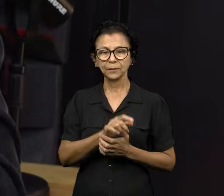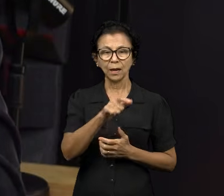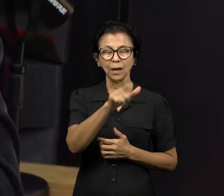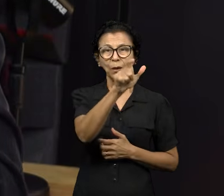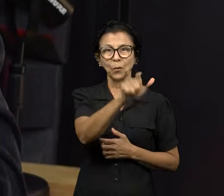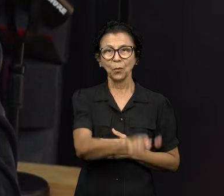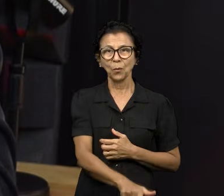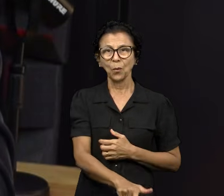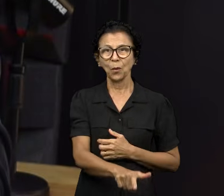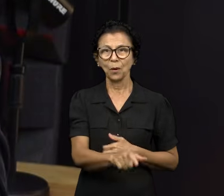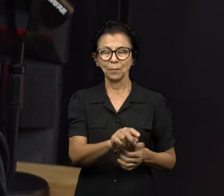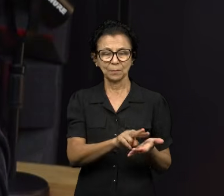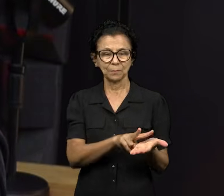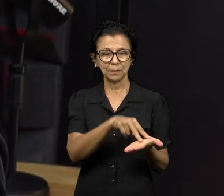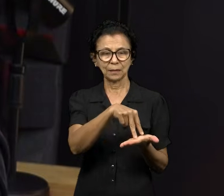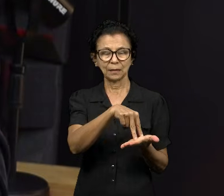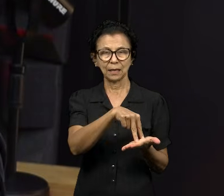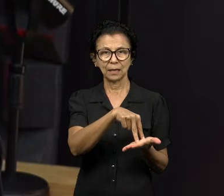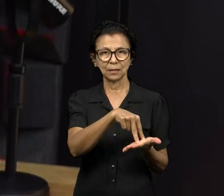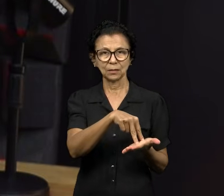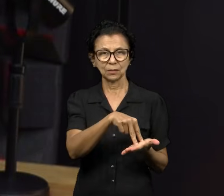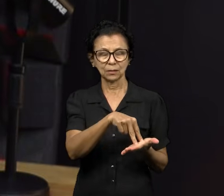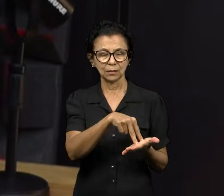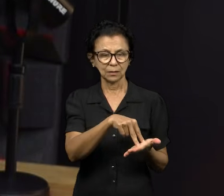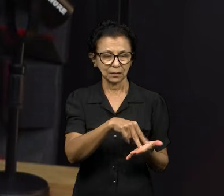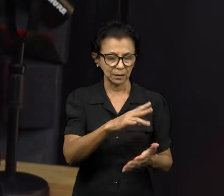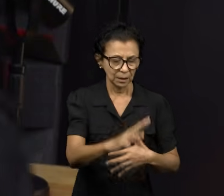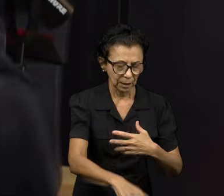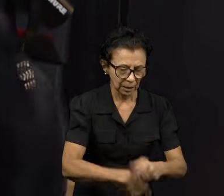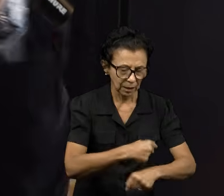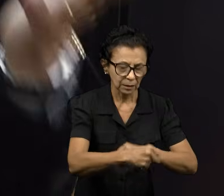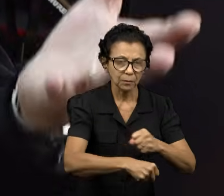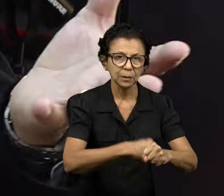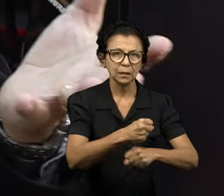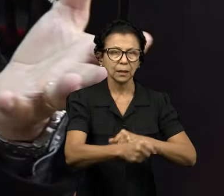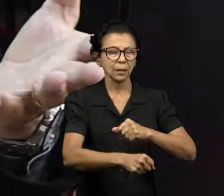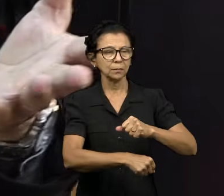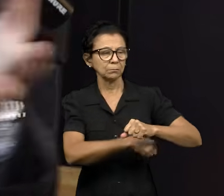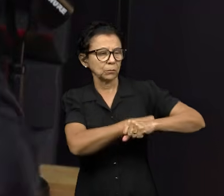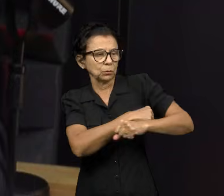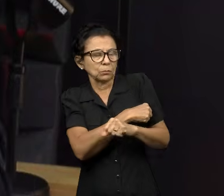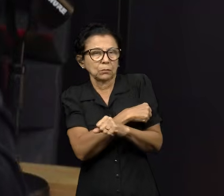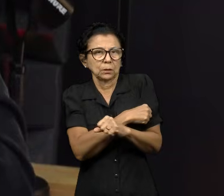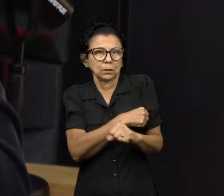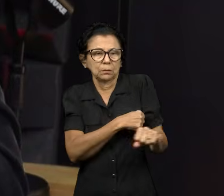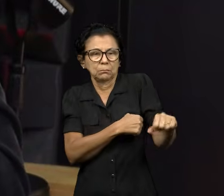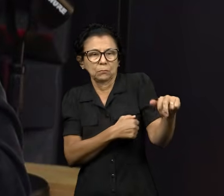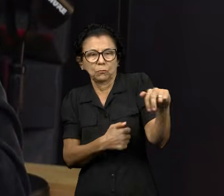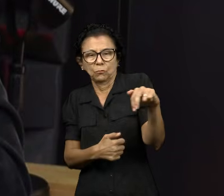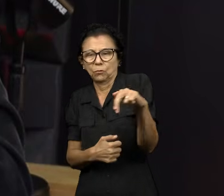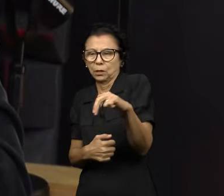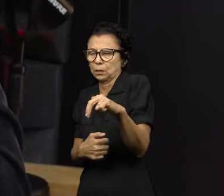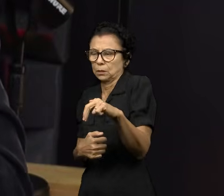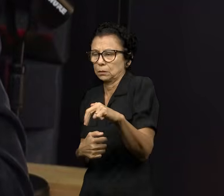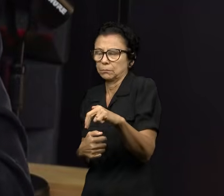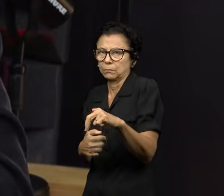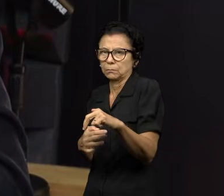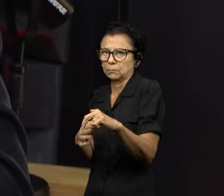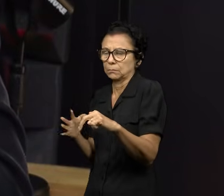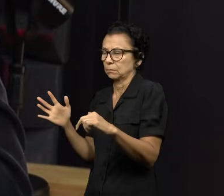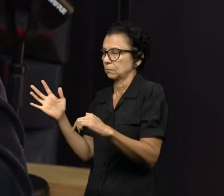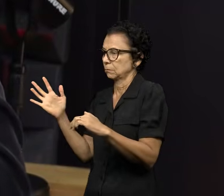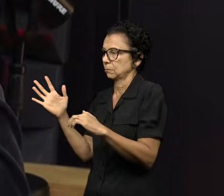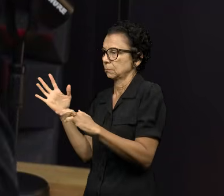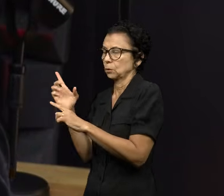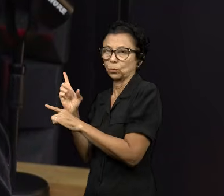leito, ele tomou o leito, andou, caminhou, encontrou com Jesus no templo, os religiosos ali, as pessoas ali, e o Senhor